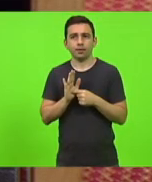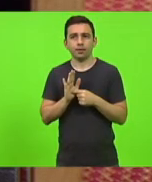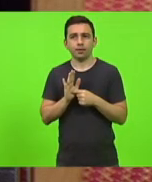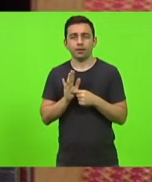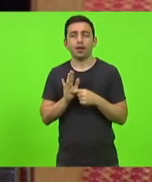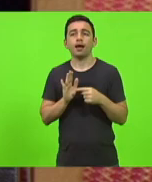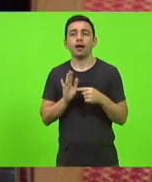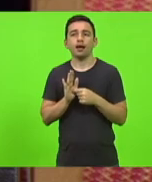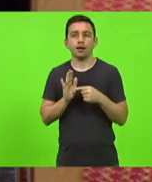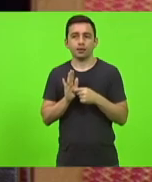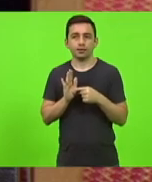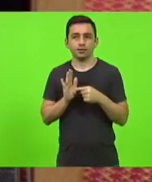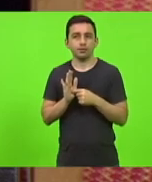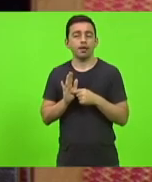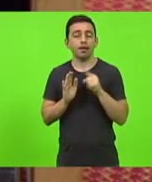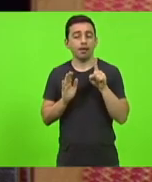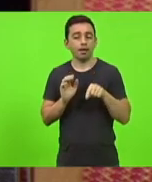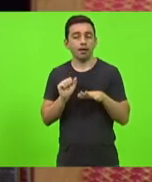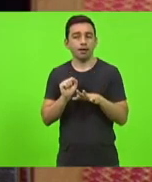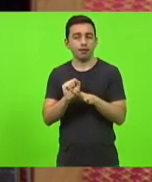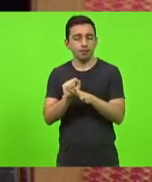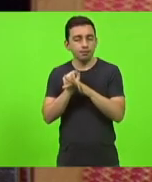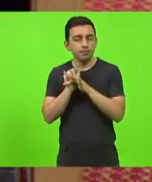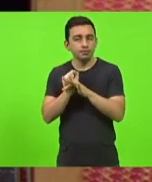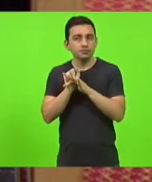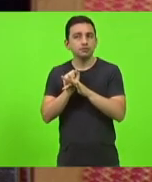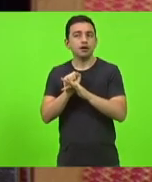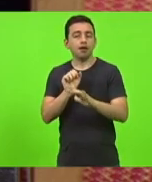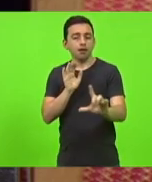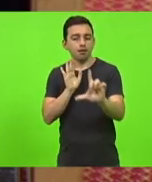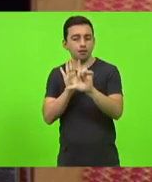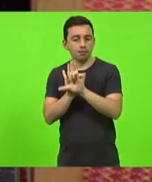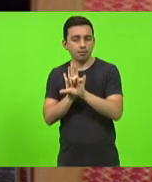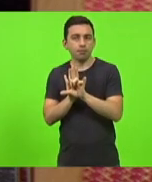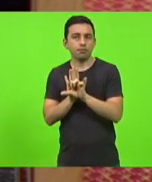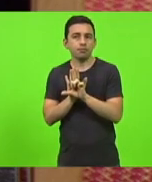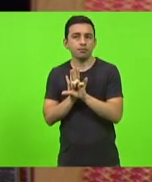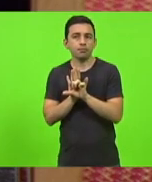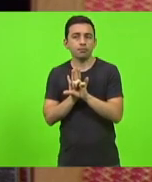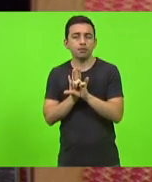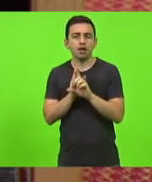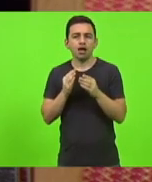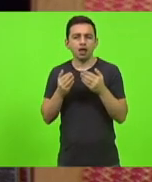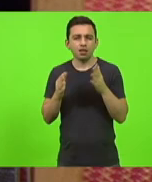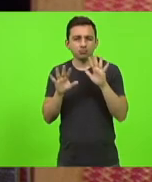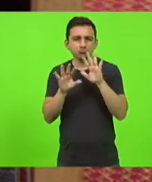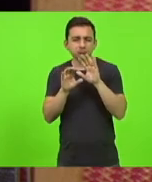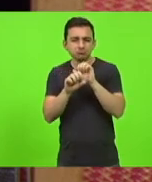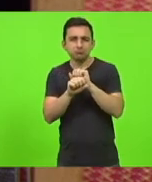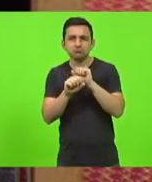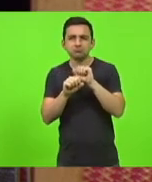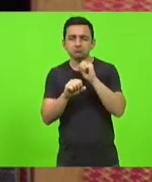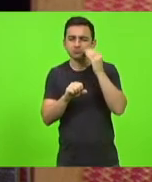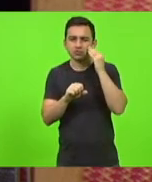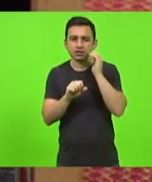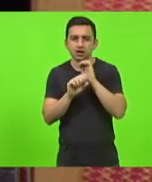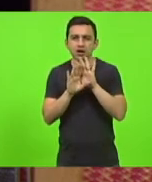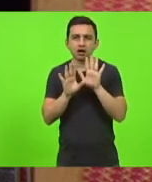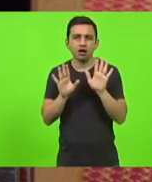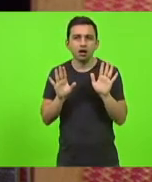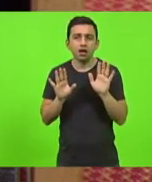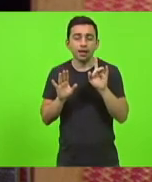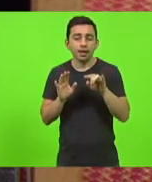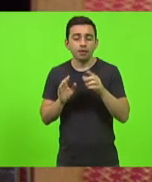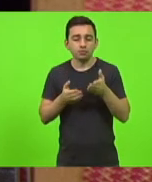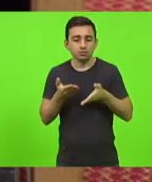ter a garantia de que a legislação não ficava obscura no tratamento dos